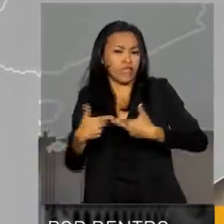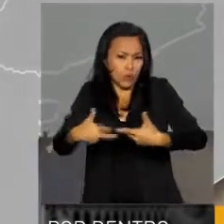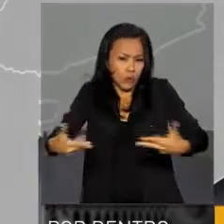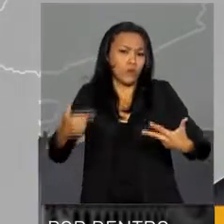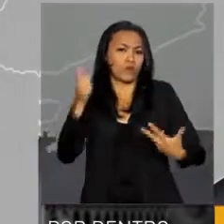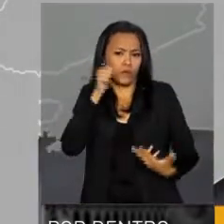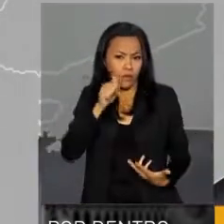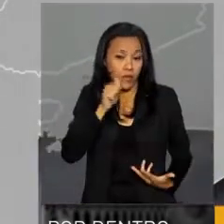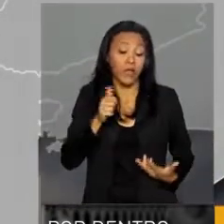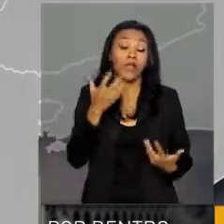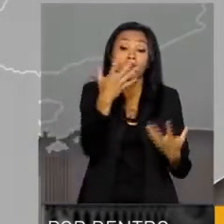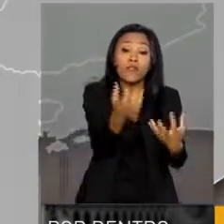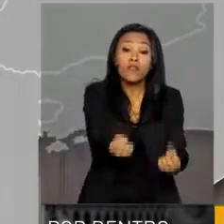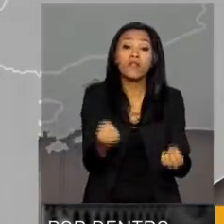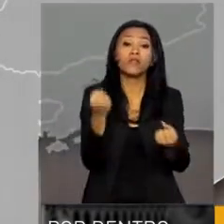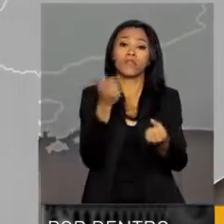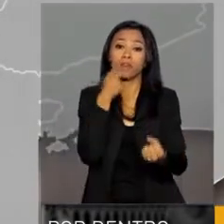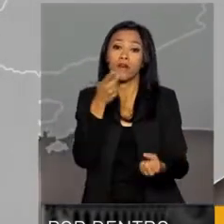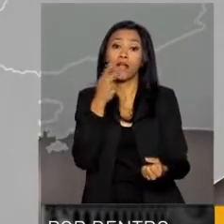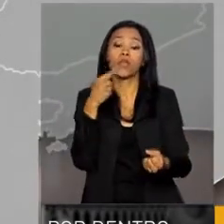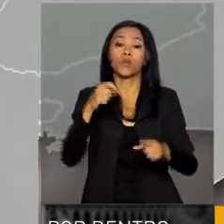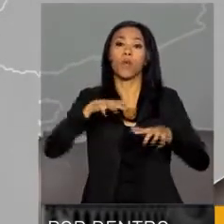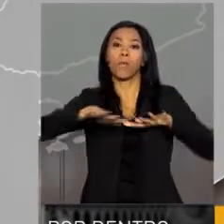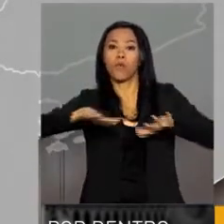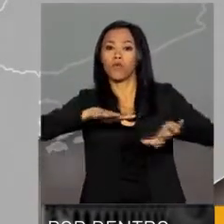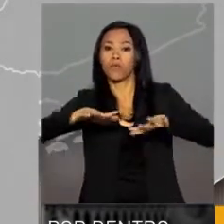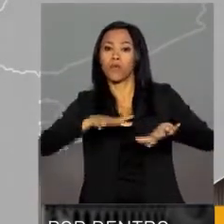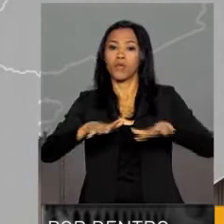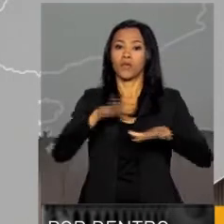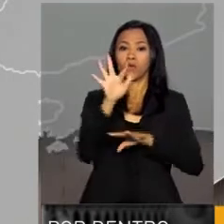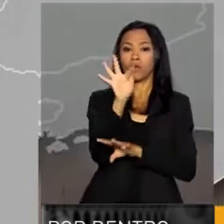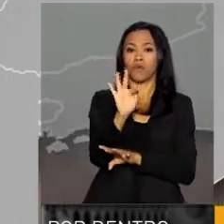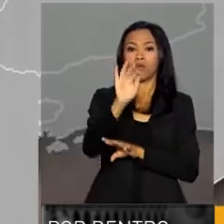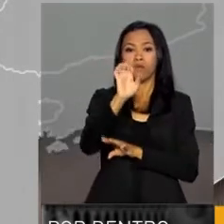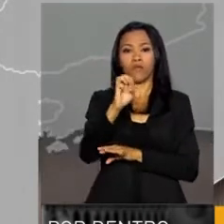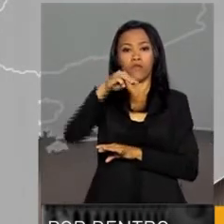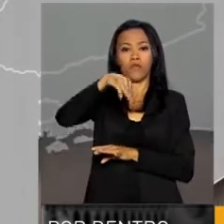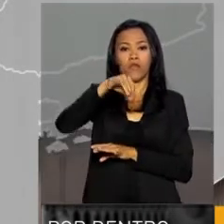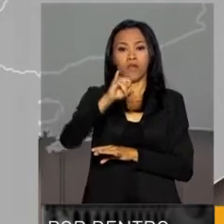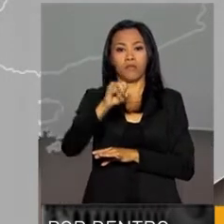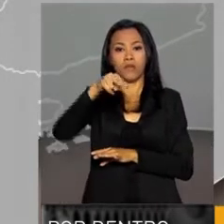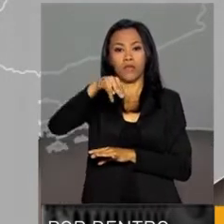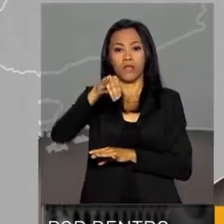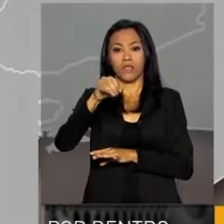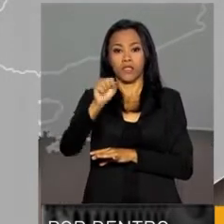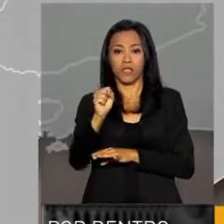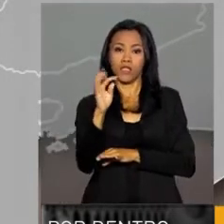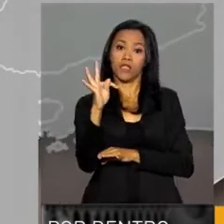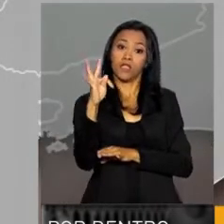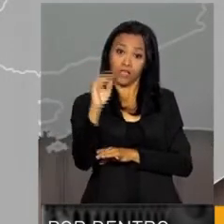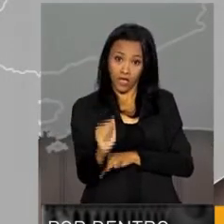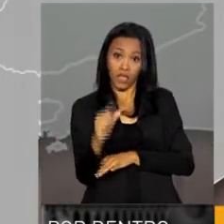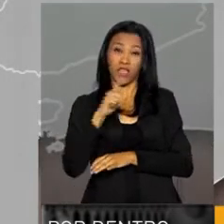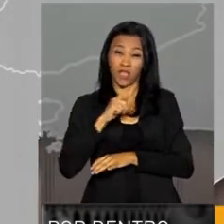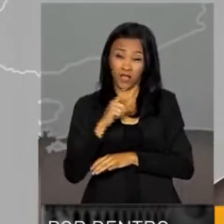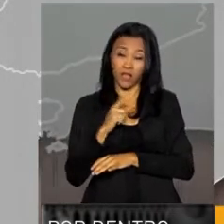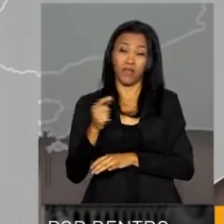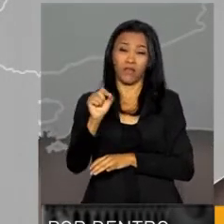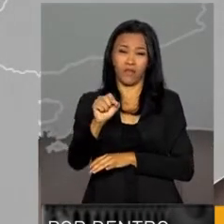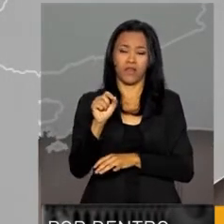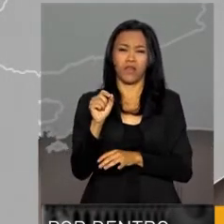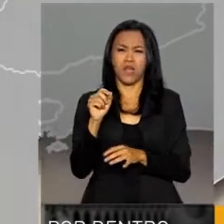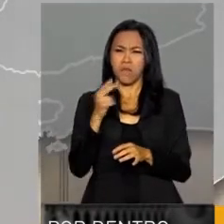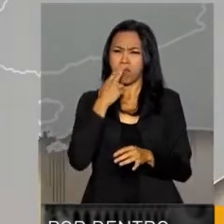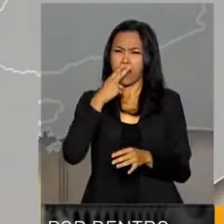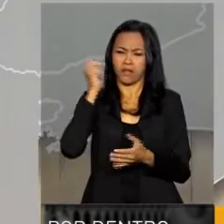do movimento feminista nec na última semana inclusive uma polêmica muito grande com a atriz catherine deneuve é assinado uma